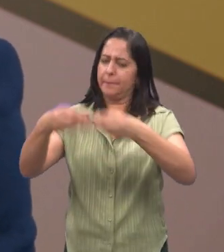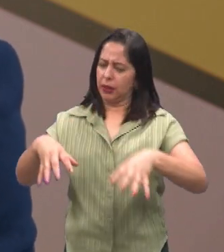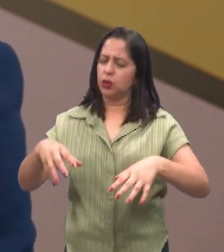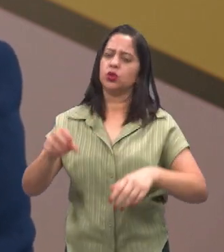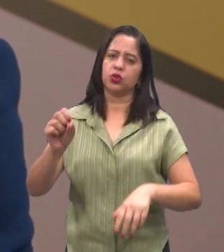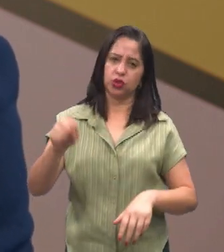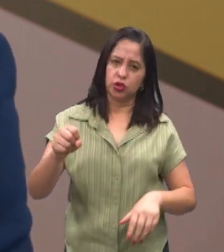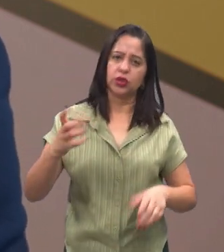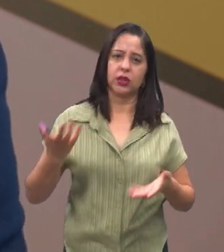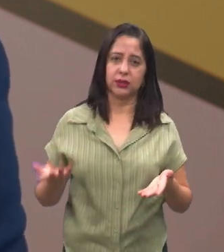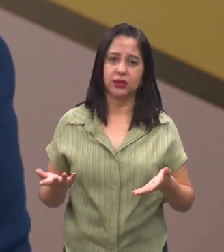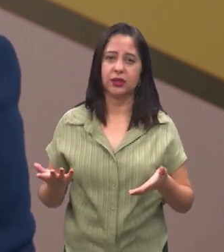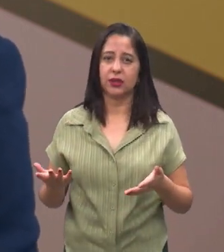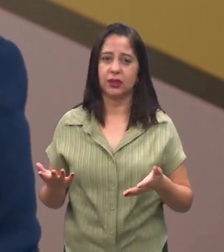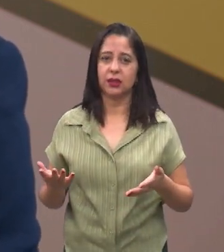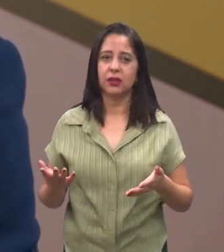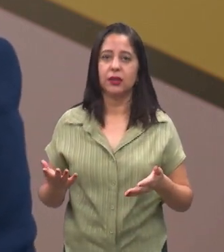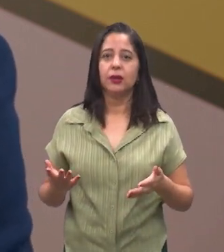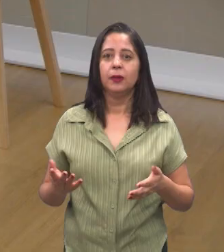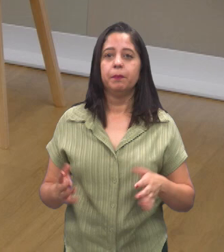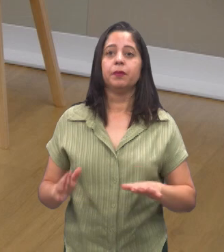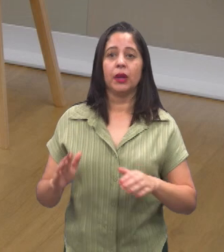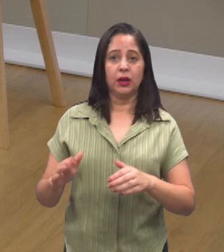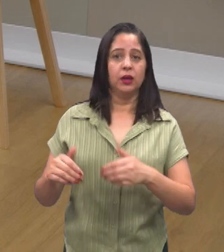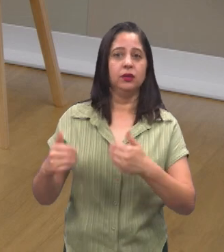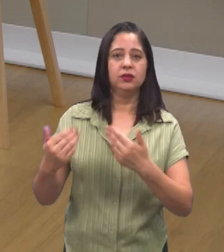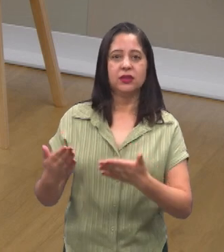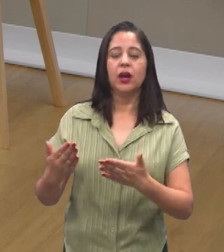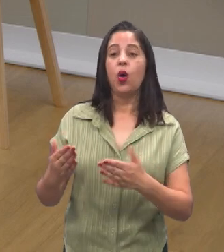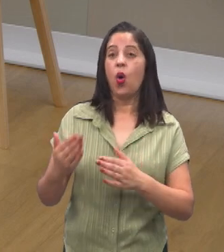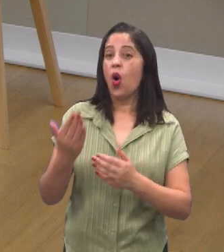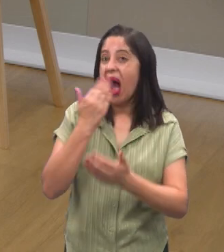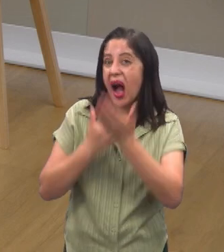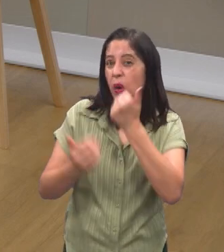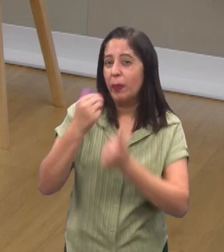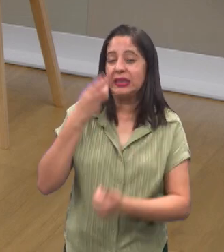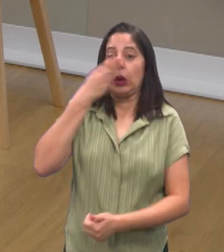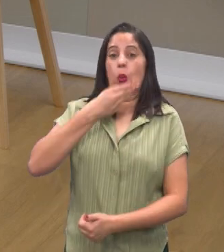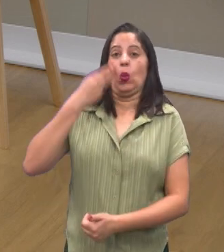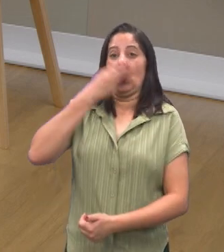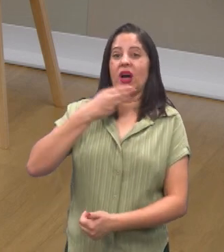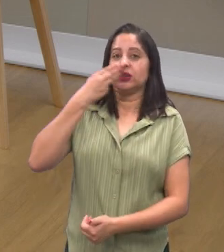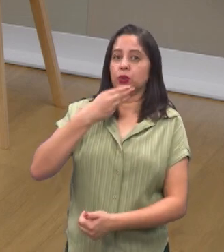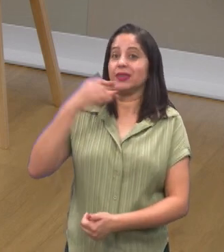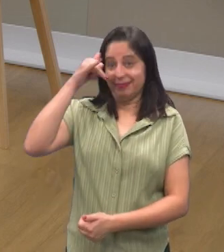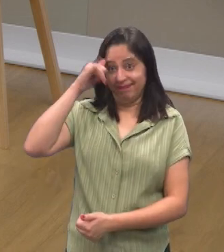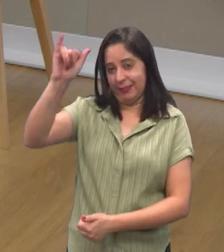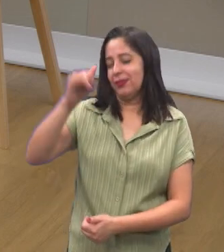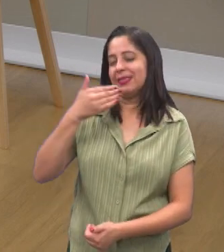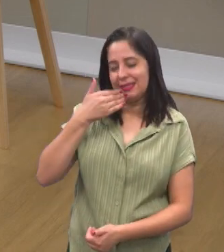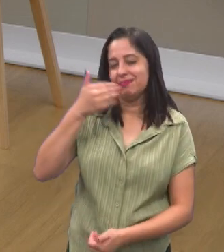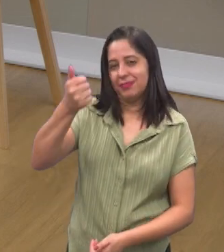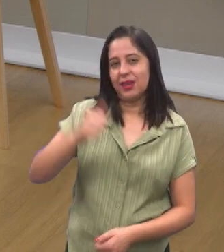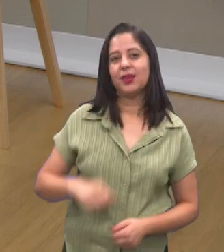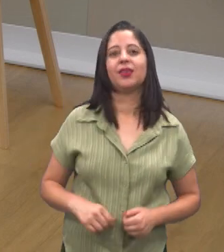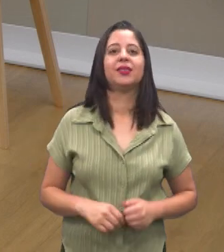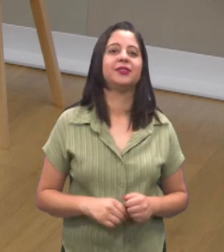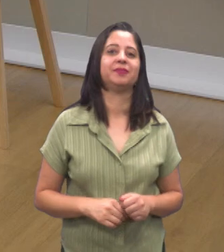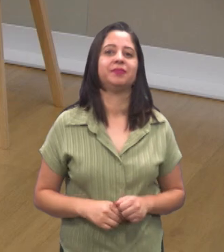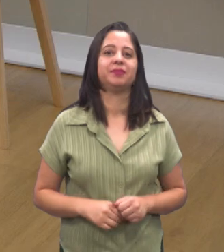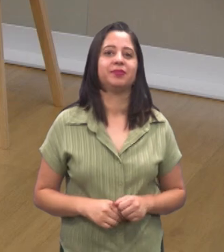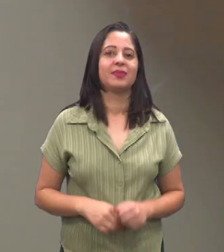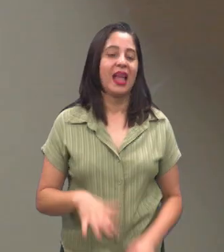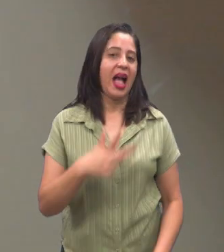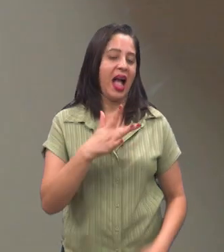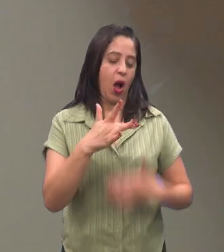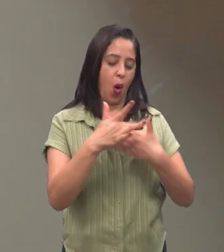de colesterol, não são todos, mas os alimentos também ricos em açúcar podem fazer a mesma coisa. Ótimas dicas, gente, não é só ficar atento. Olha